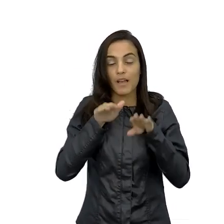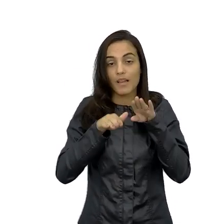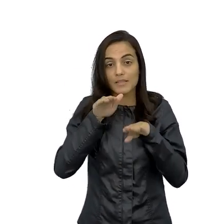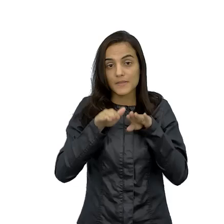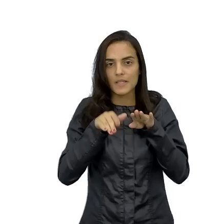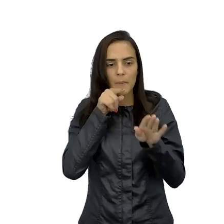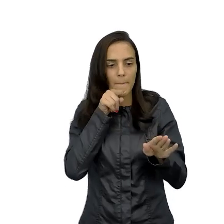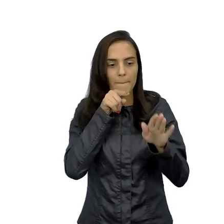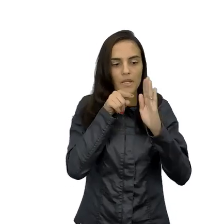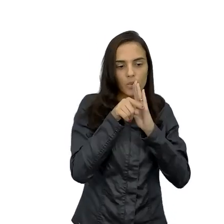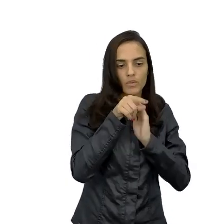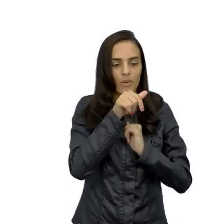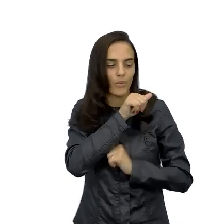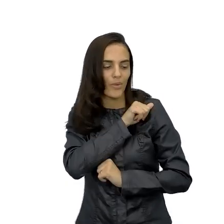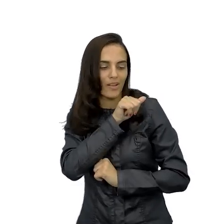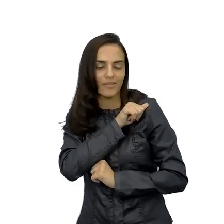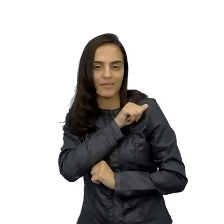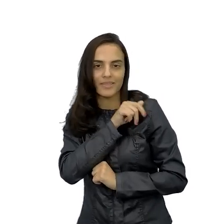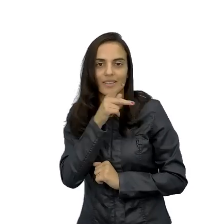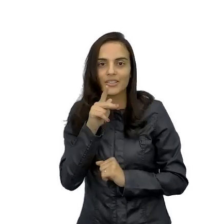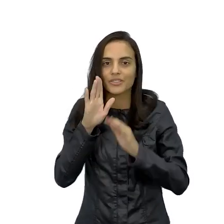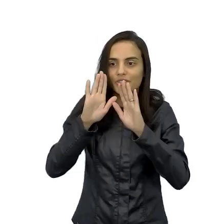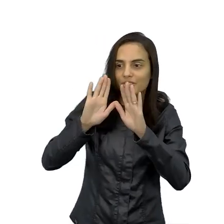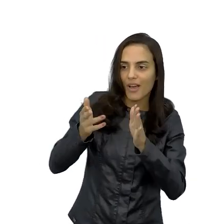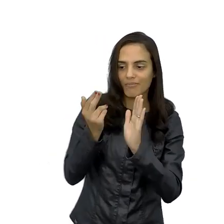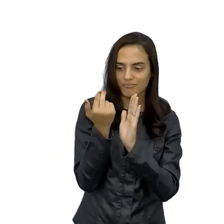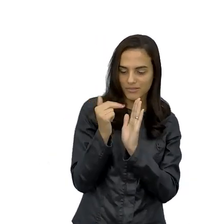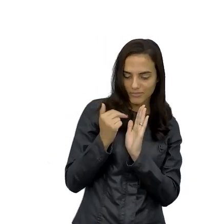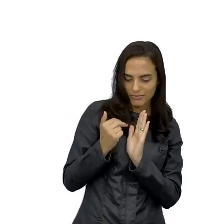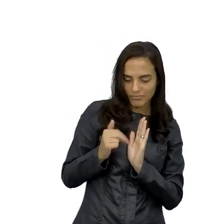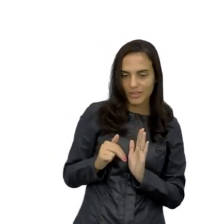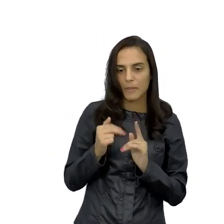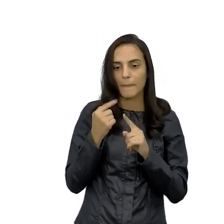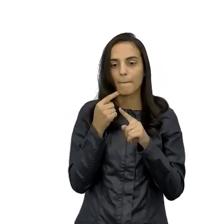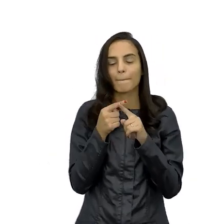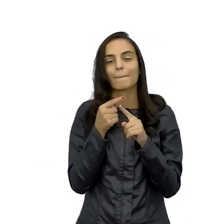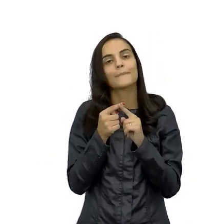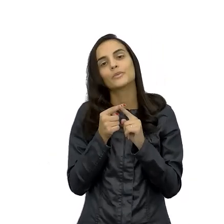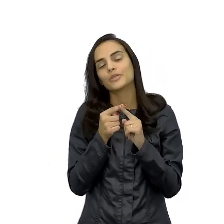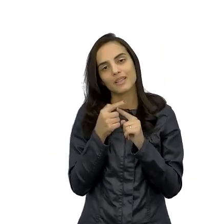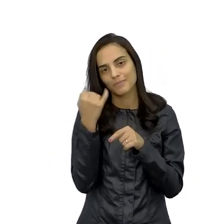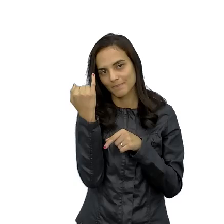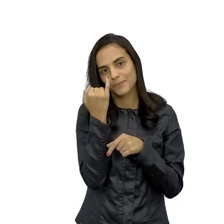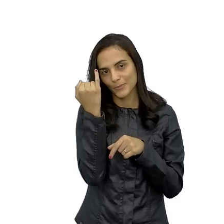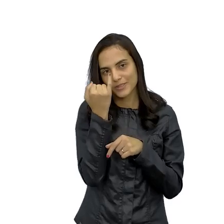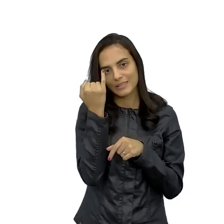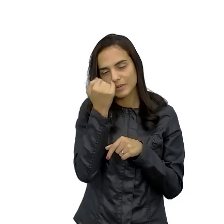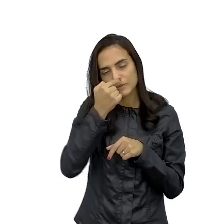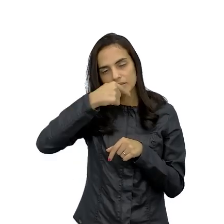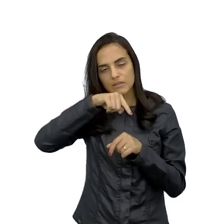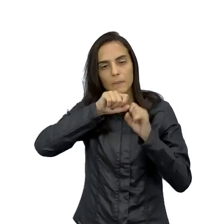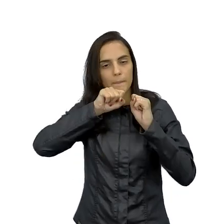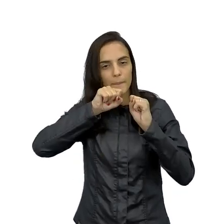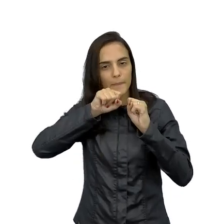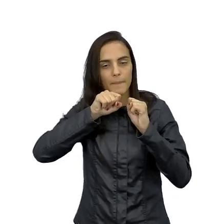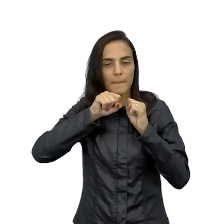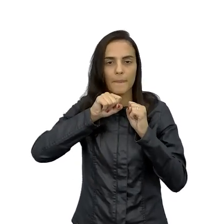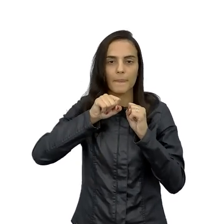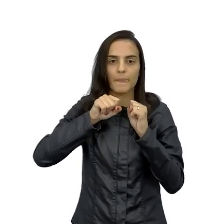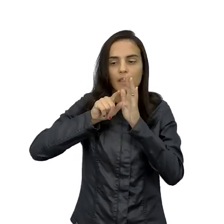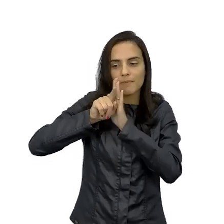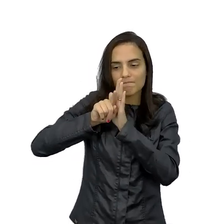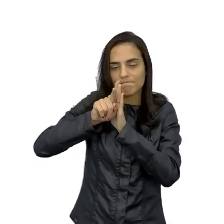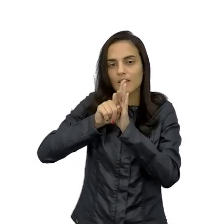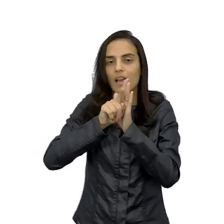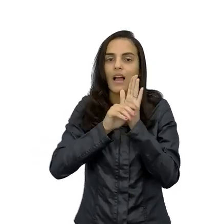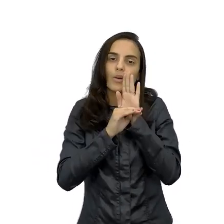uma pergunta de um aluno aí, a gente já vai lá e anota, porque ela é importante para a gente poder fazer o desdobramento